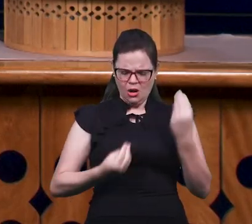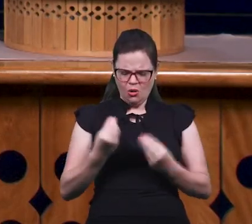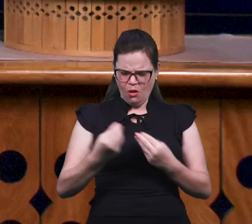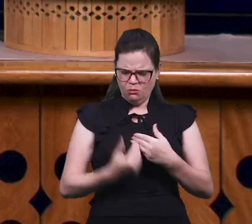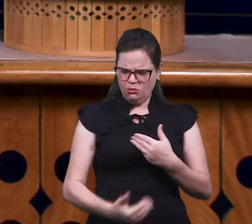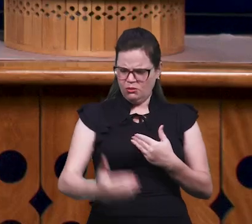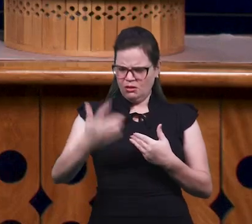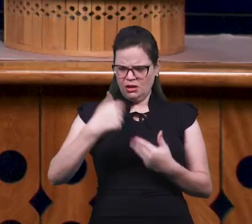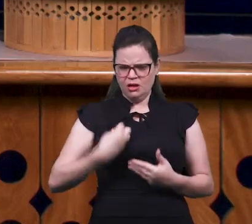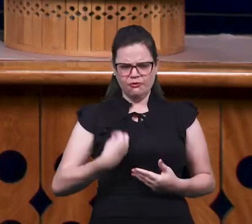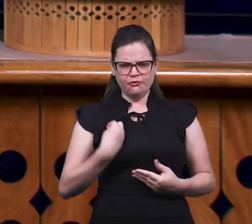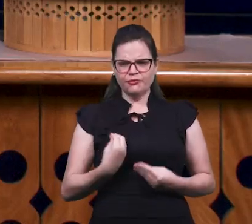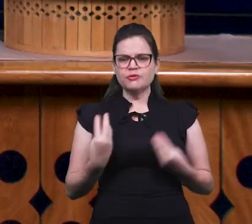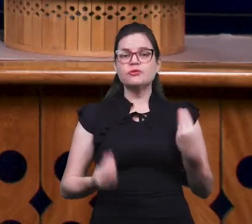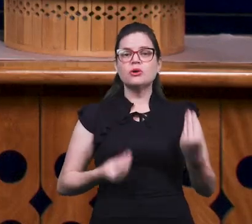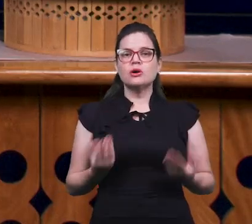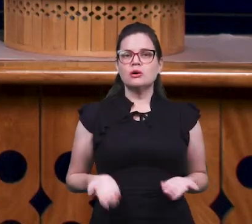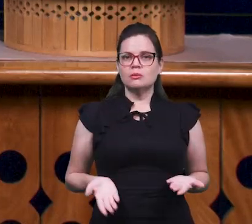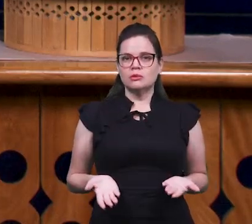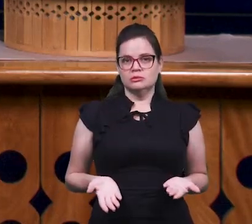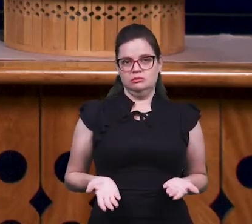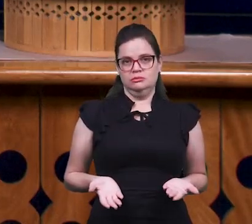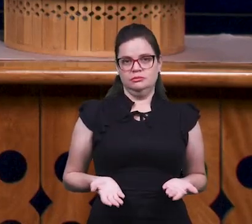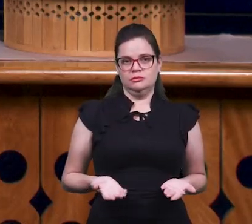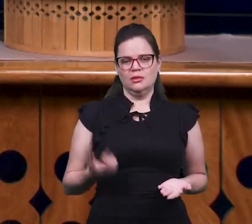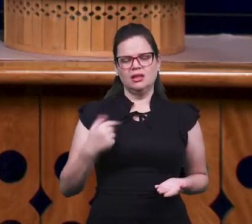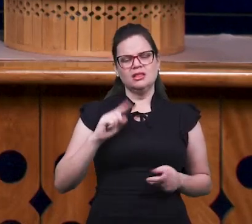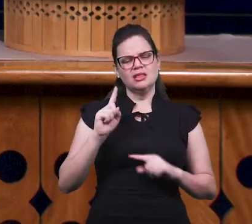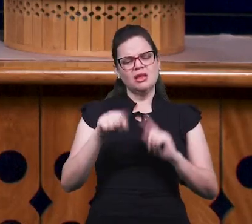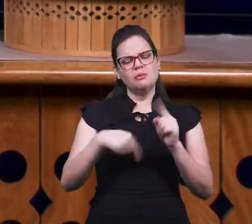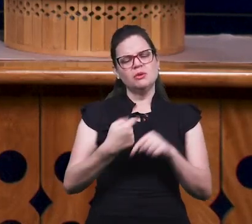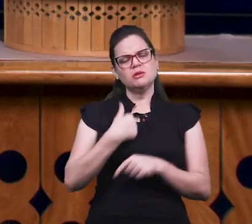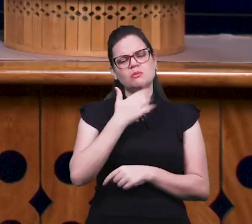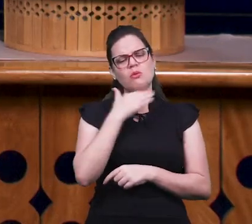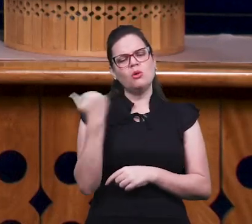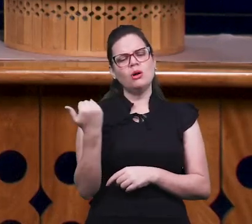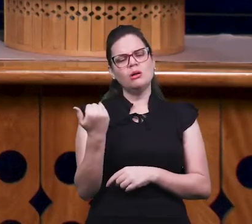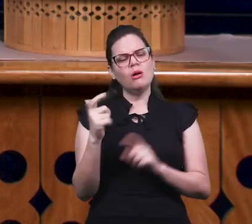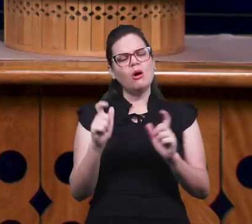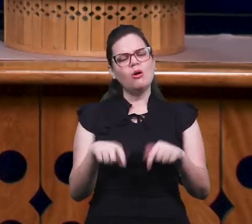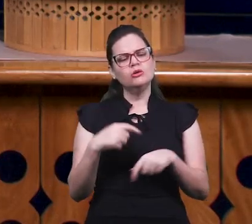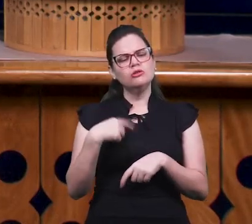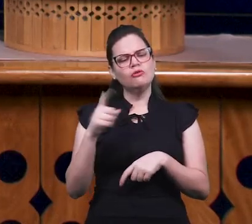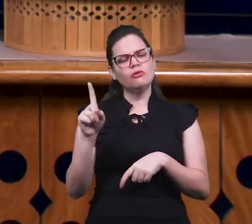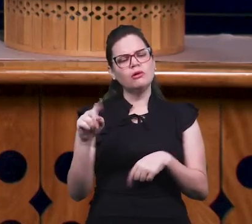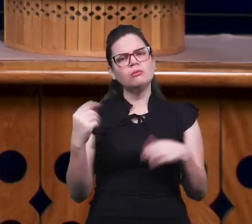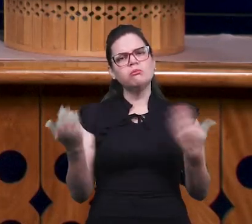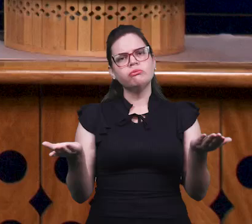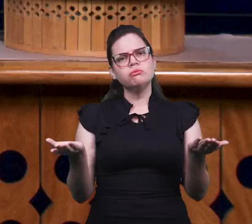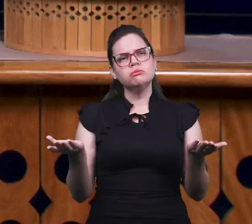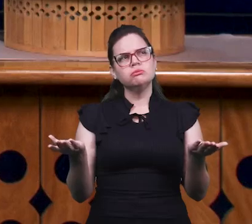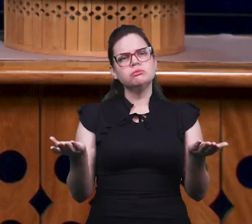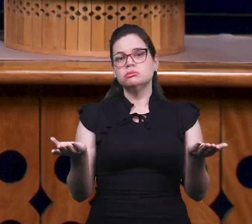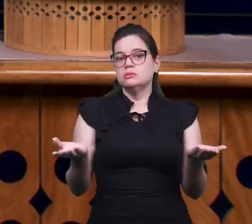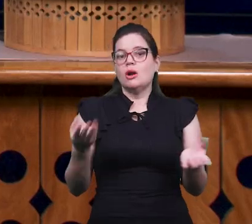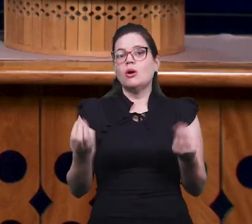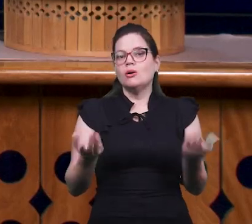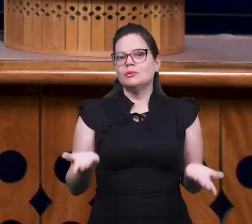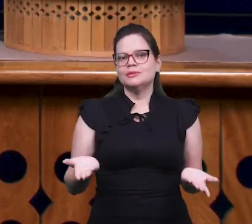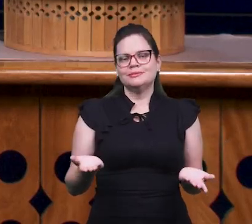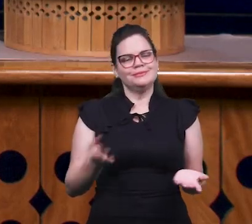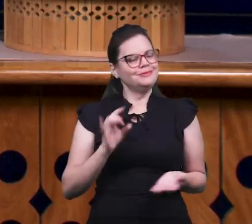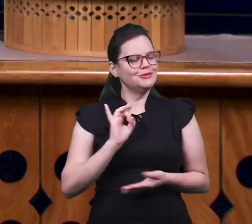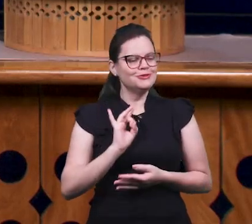pode responder. E para onde vamos? Ninguém tem resposta, a não ser na palavra de Deus, né? Eu me lembro de um